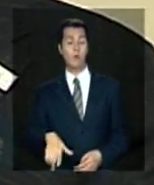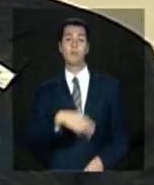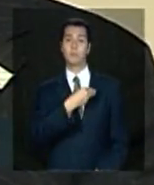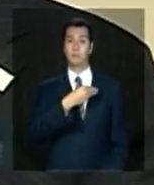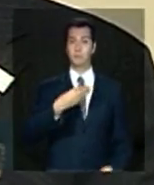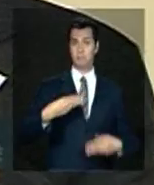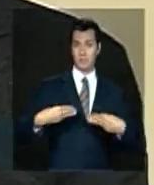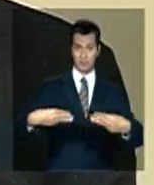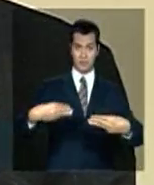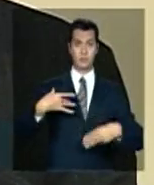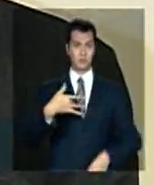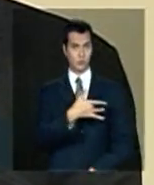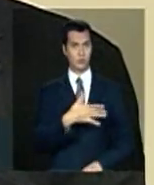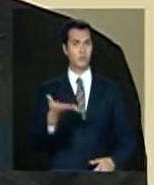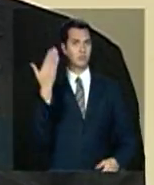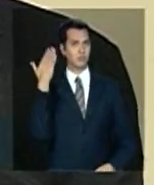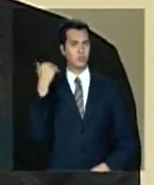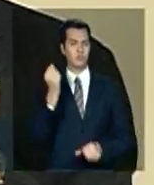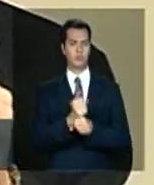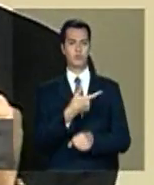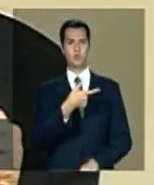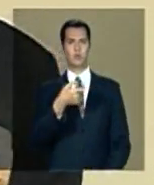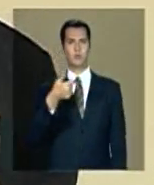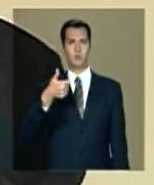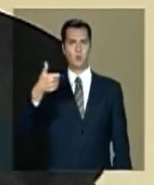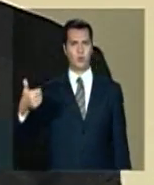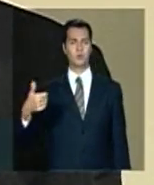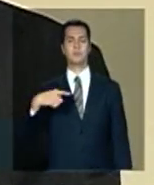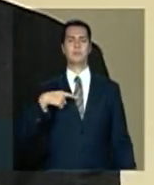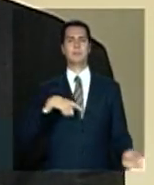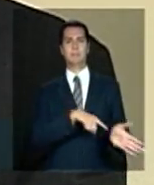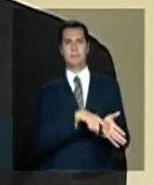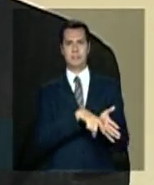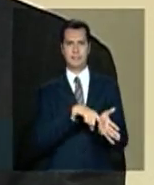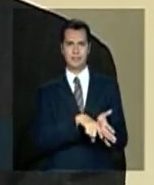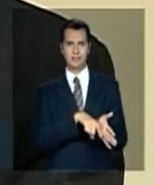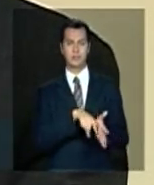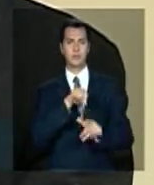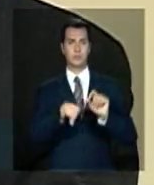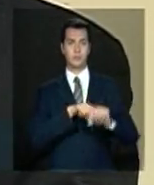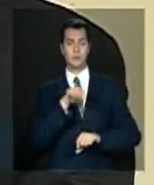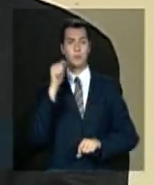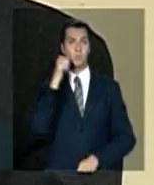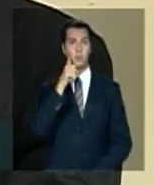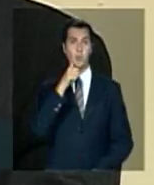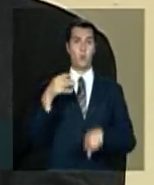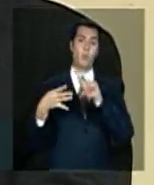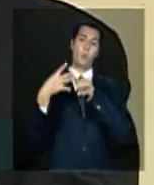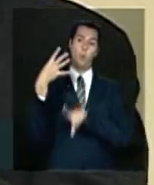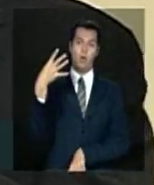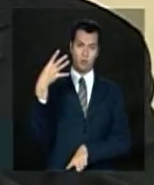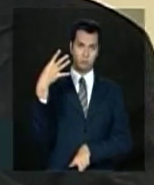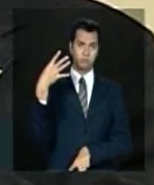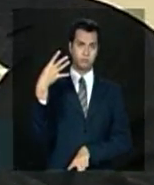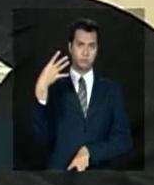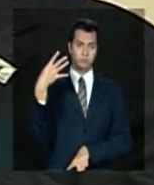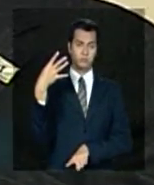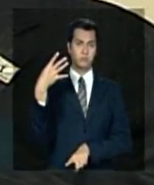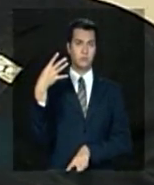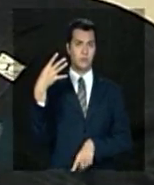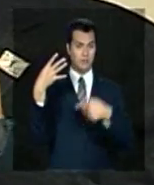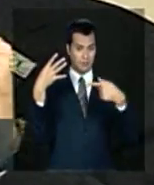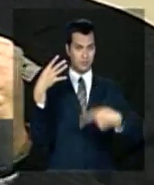fez uma pesquisa no começo de 2011 o Ivo conhece bem essa pesquisa que de cada quatro mulheres no nosso país